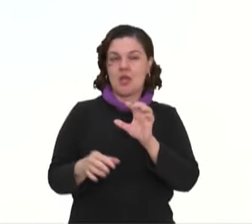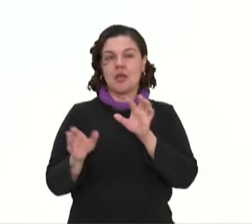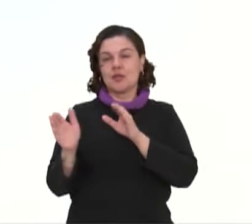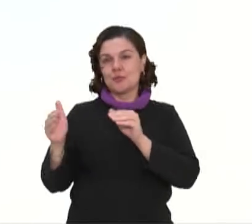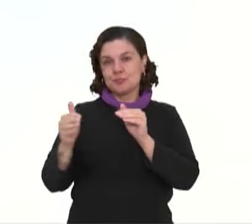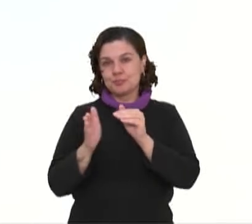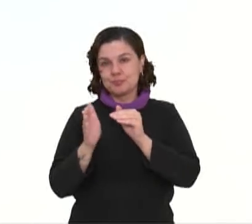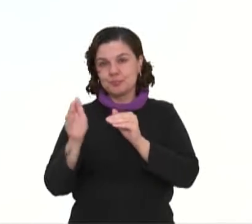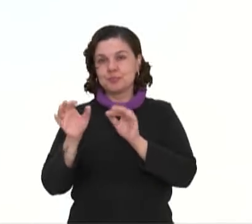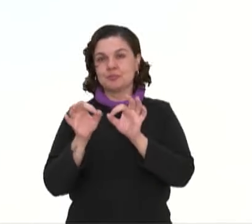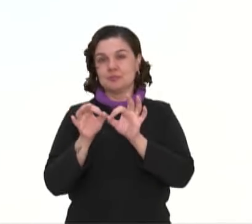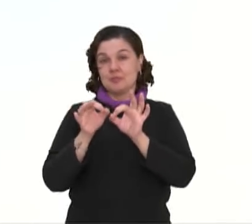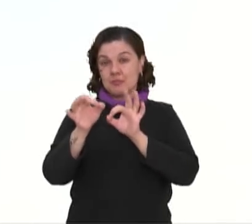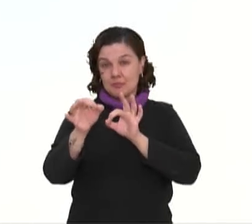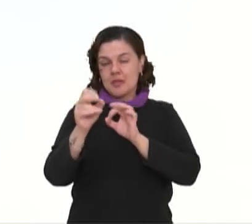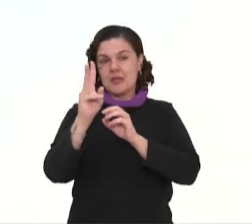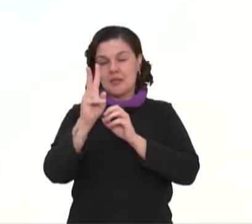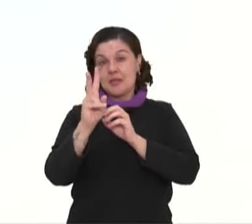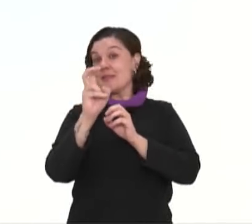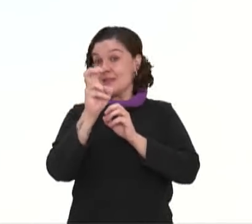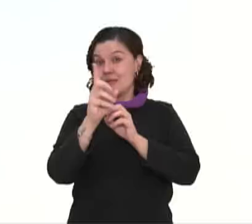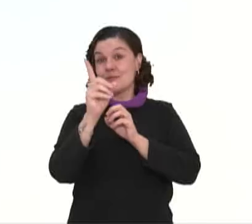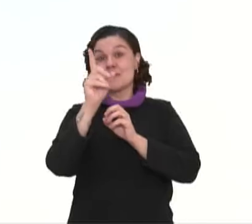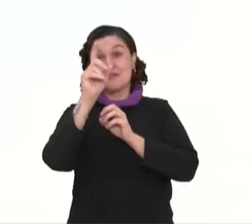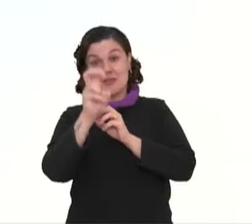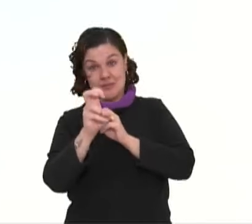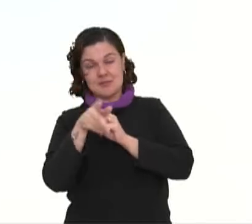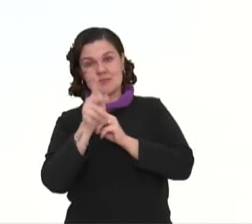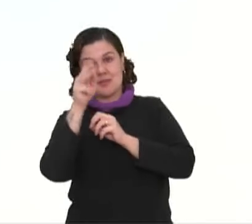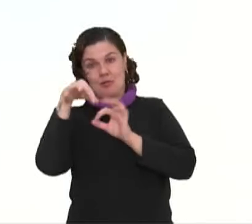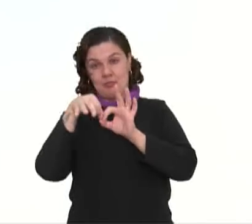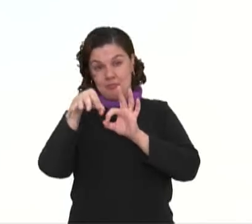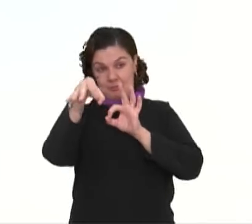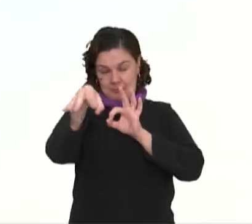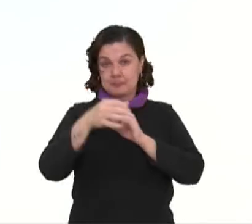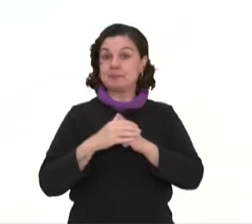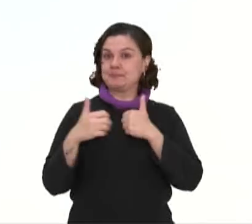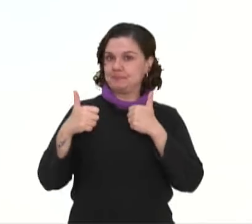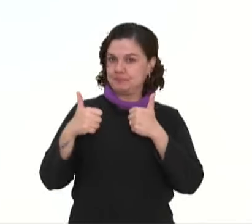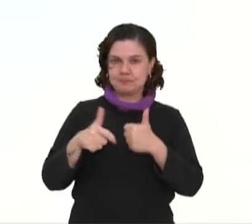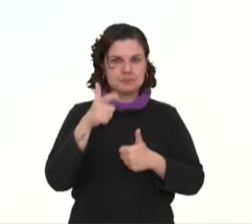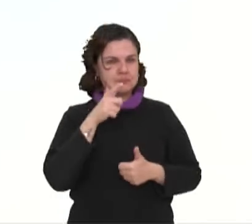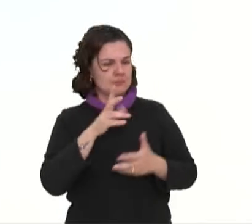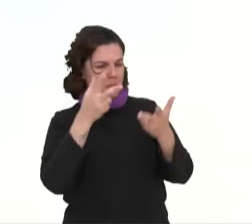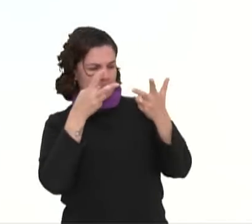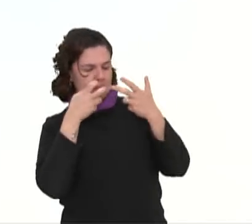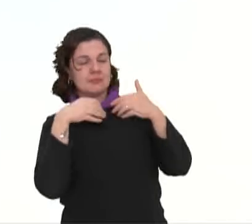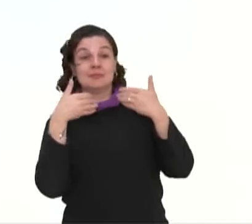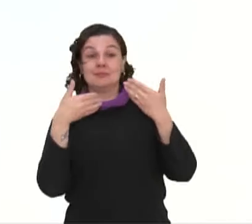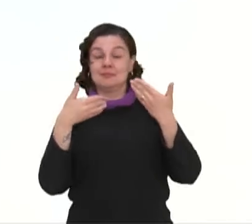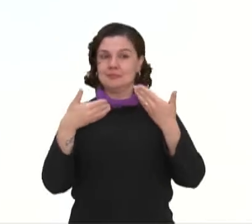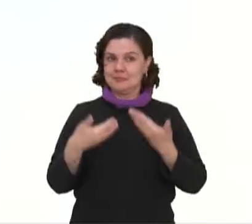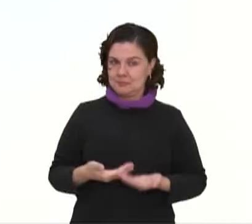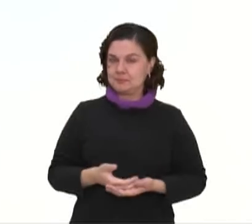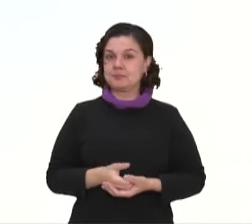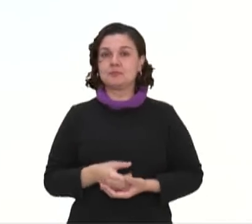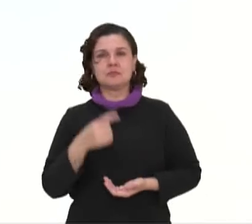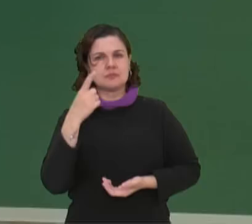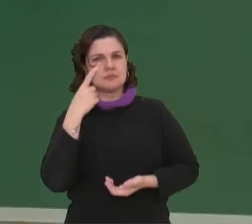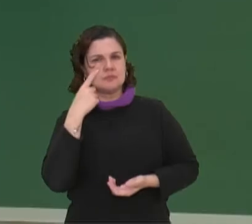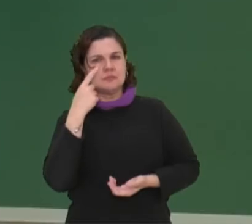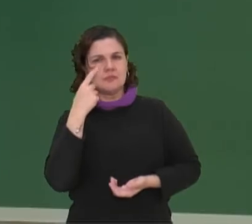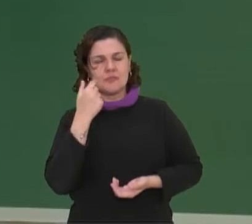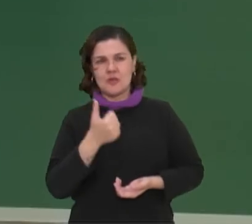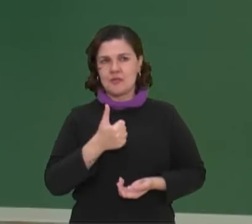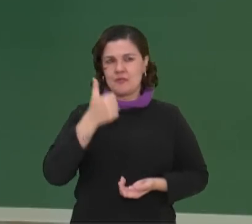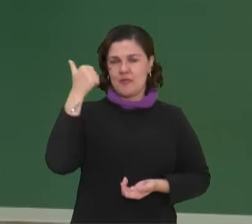com 515 quilômetros de extensão. Conseguiu perceber aí, né? Então, ó, você vai reparar que ele sai